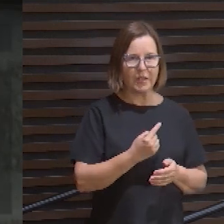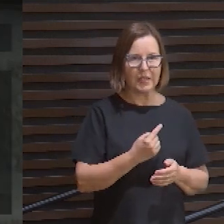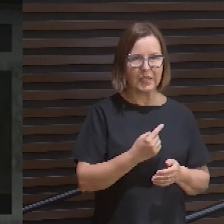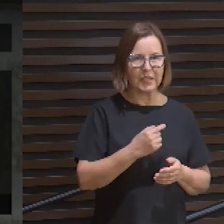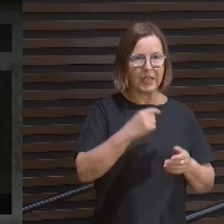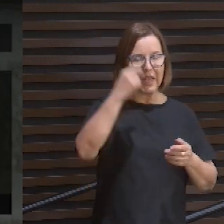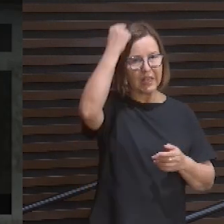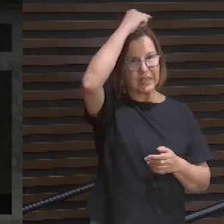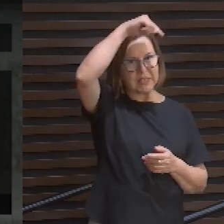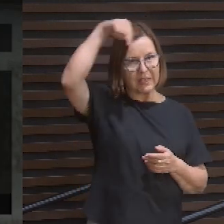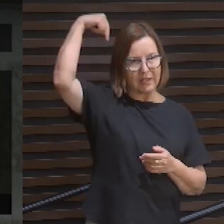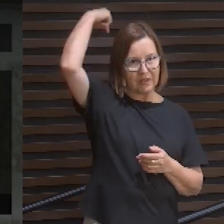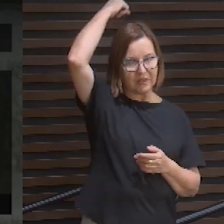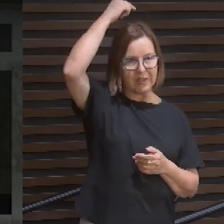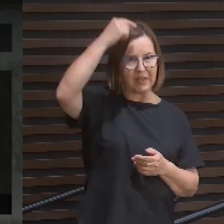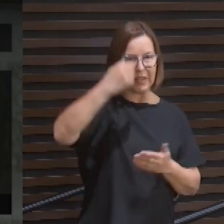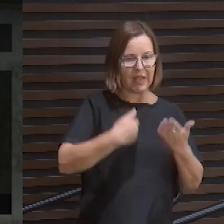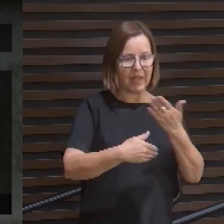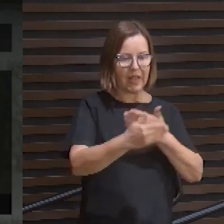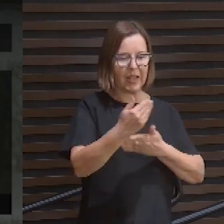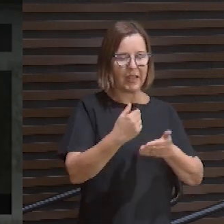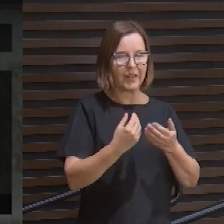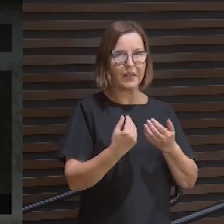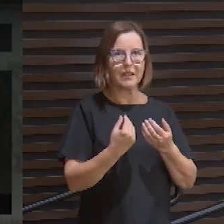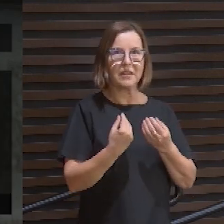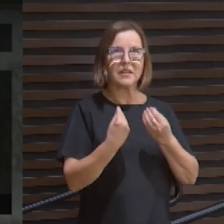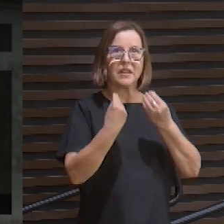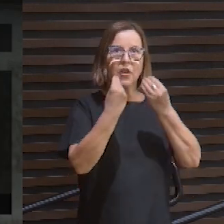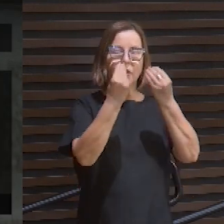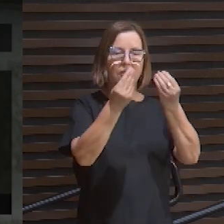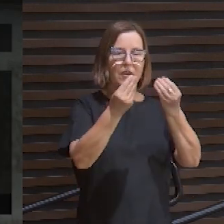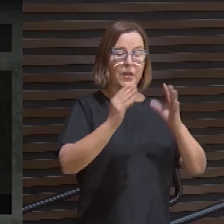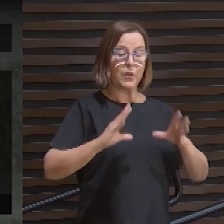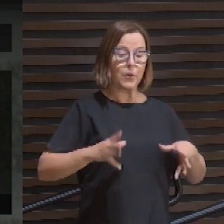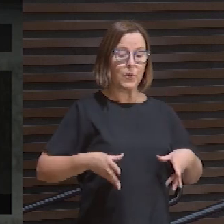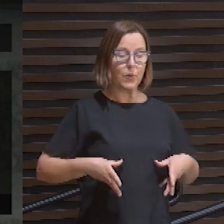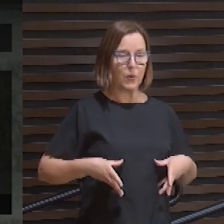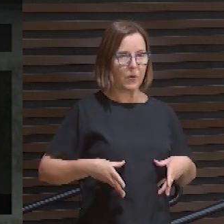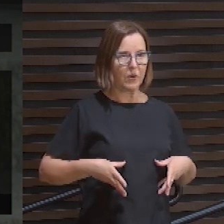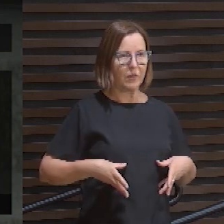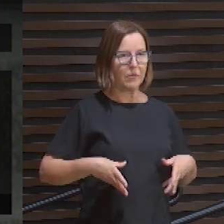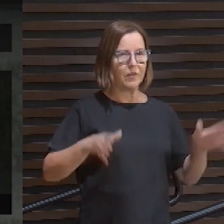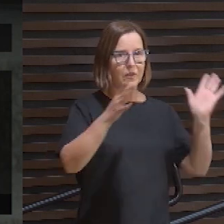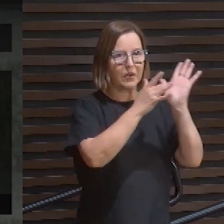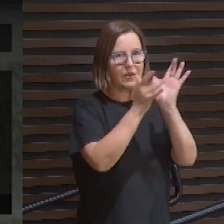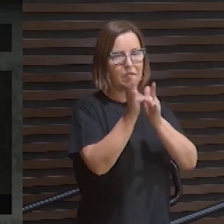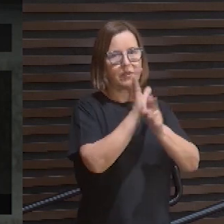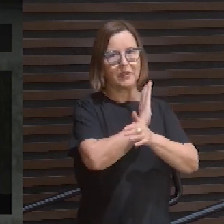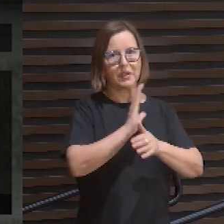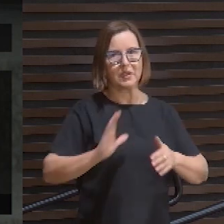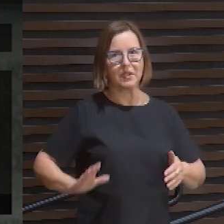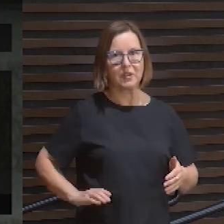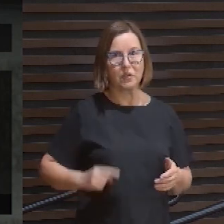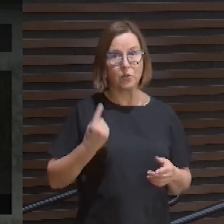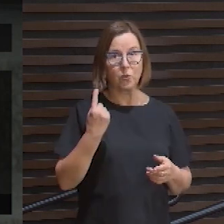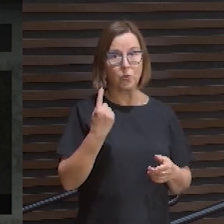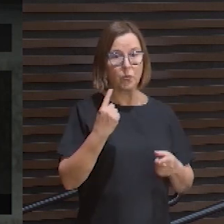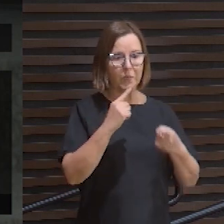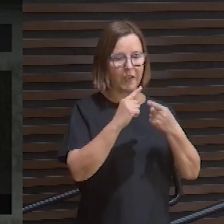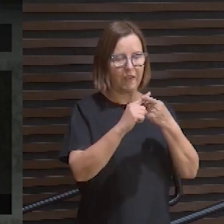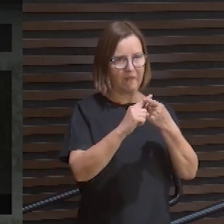santificados mediante a oferta do corpo de Jesus Cristo, uma vez por